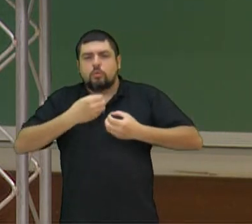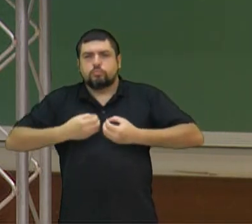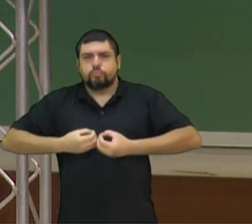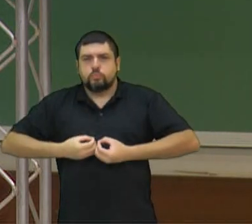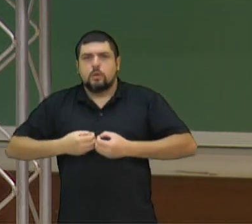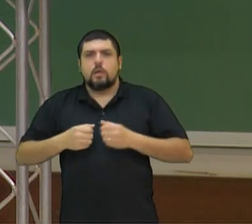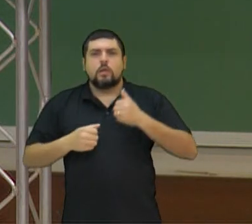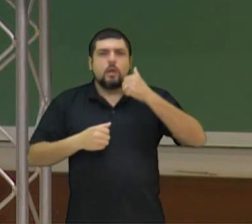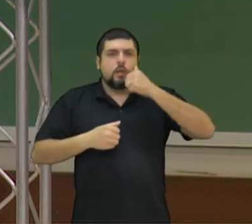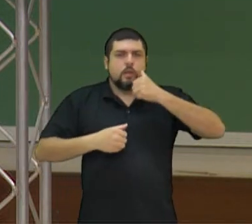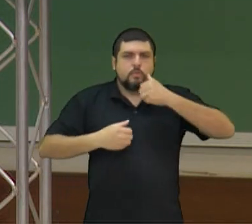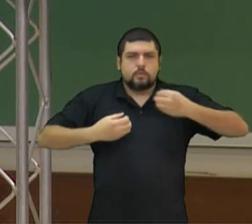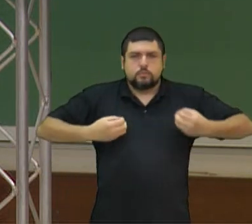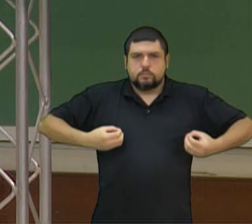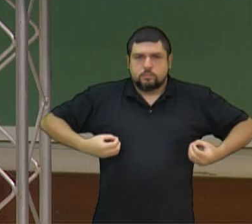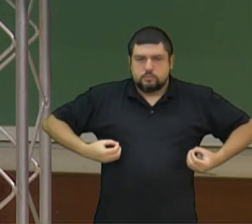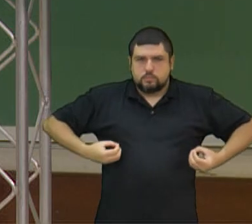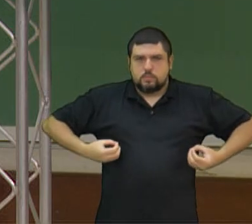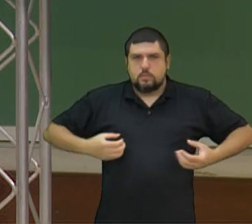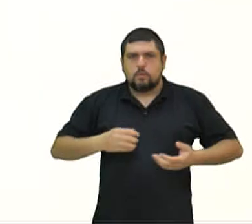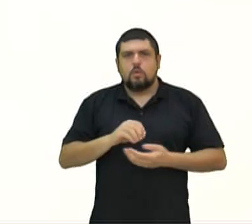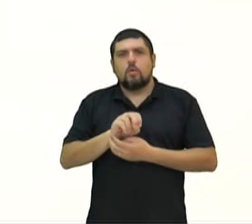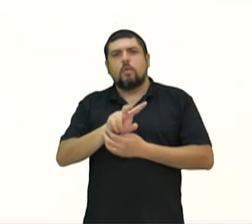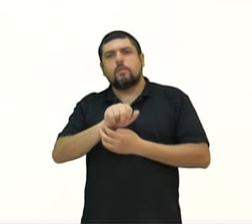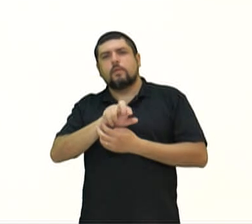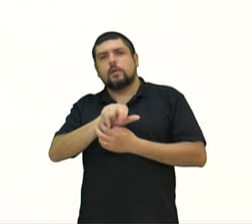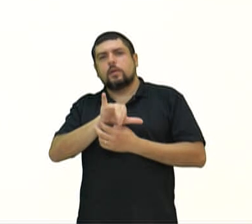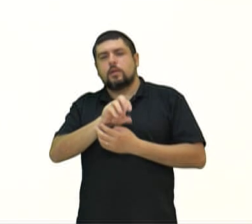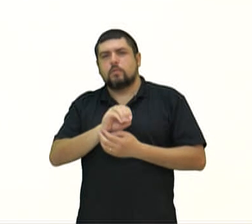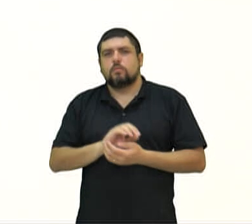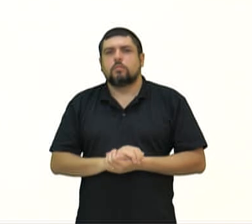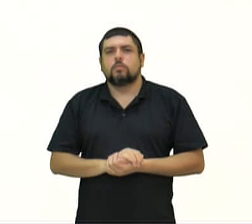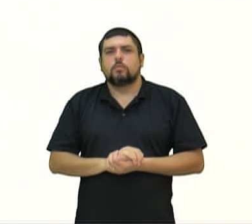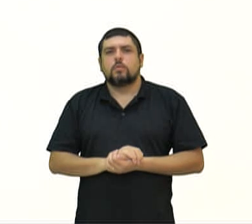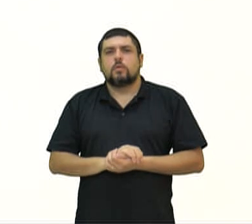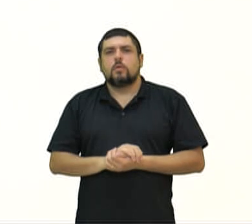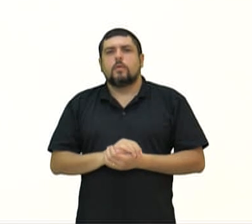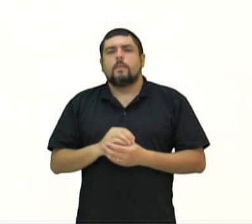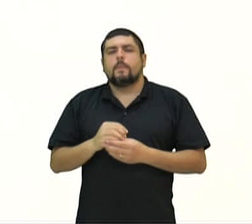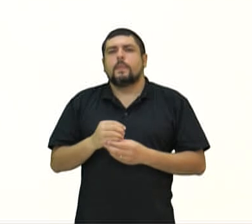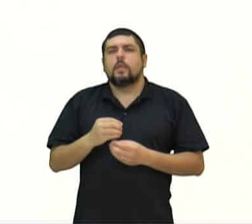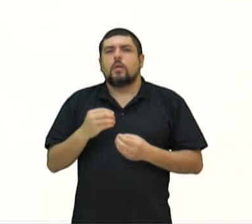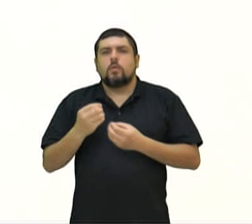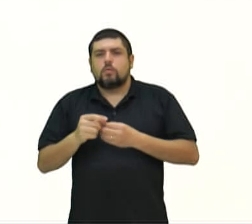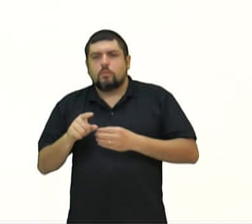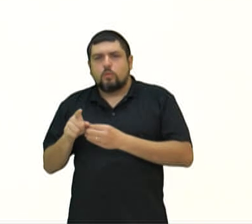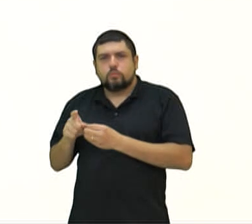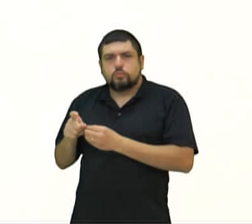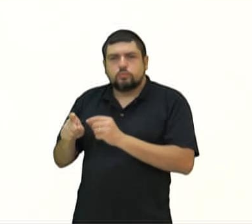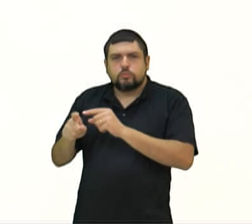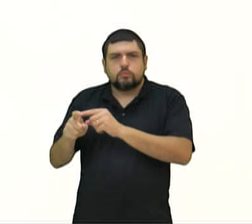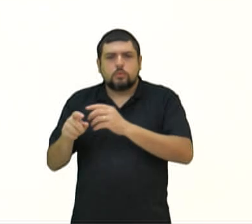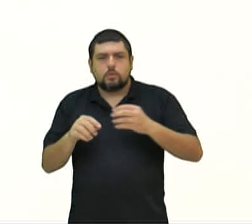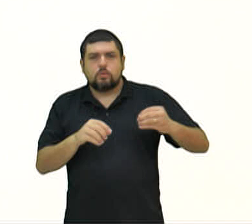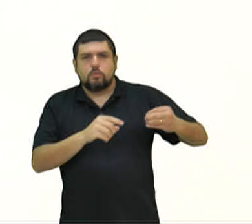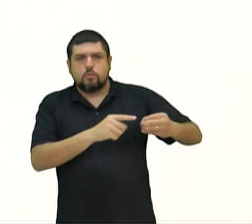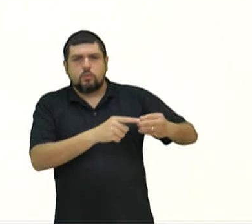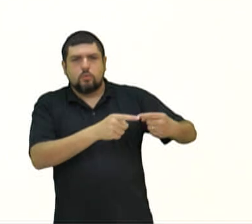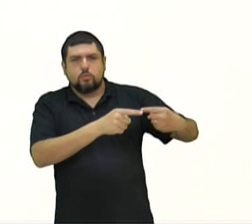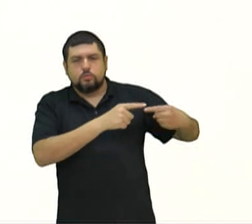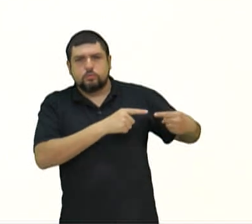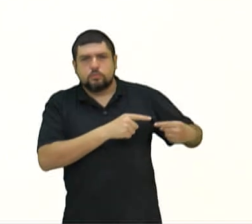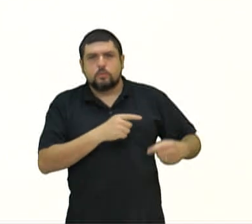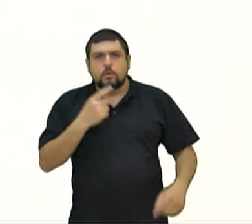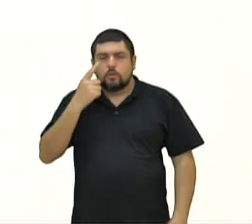da mulher, nos ovários. Os espermatozoides são produzidos por espermatogênese e os óvulos por ovulogênese. Aqui um